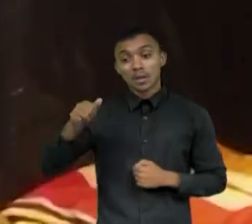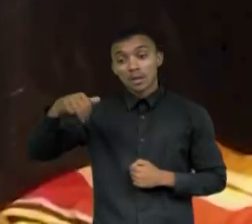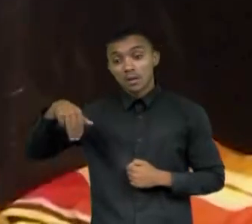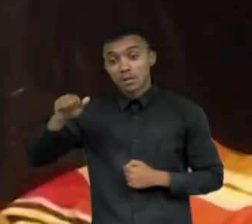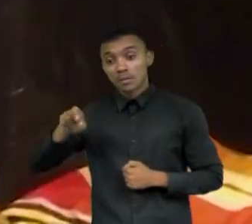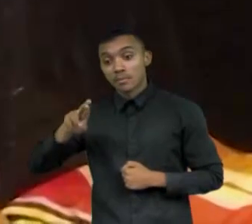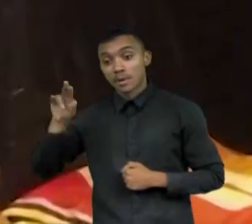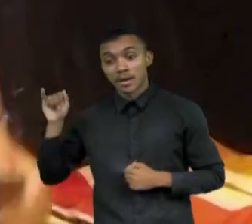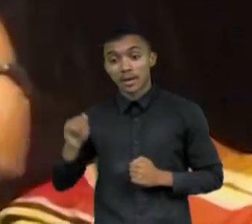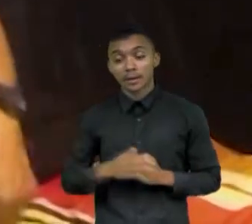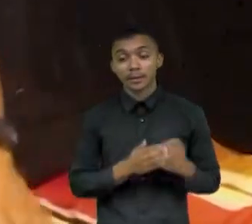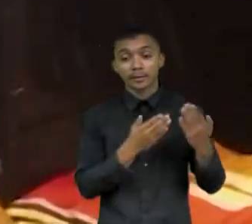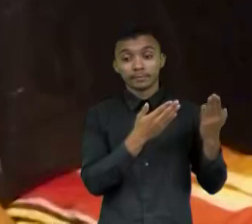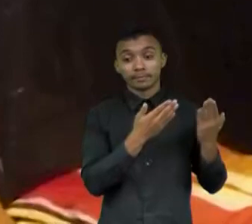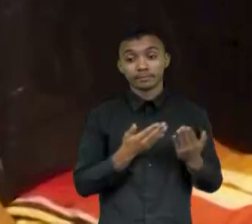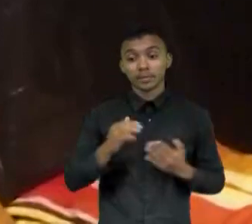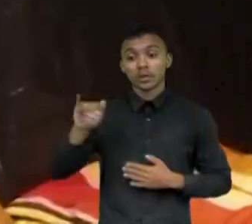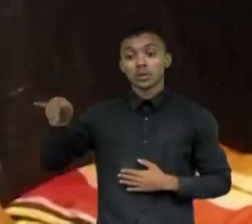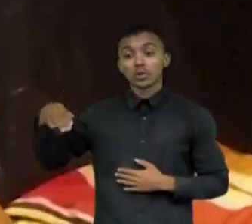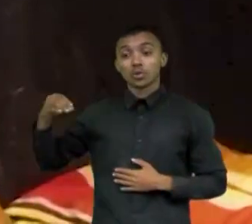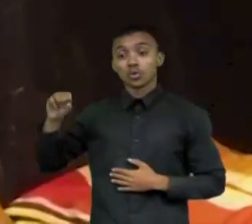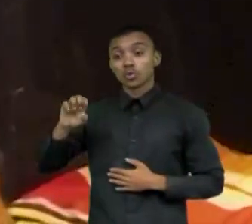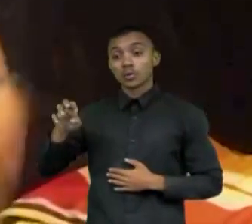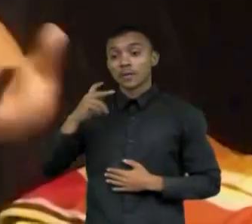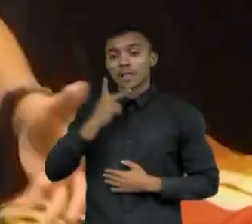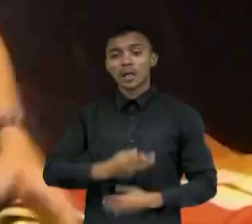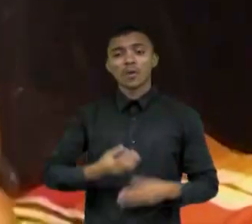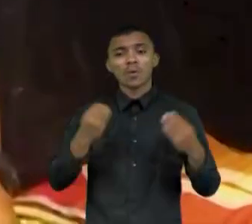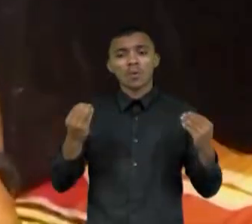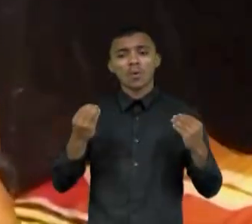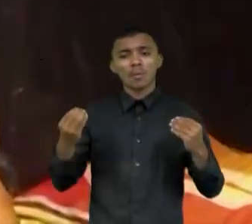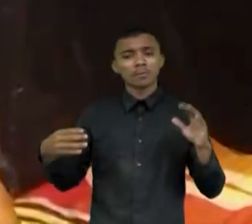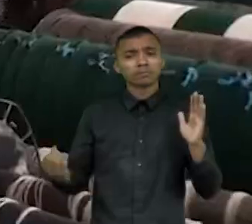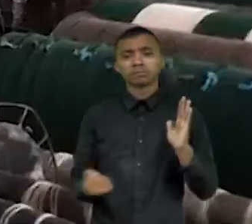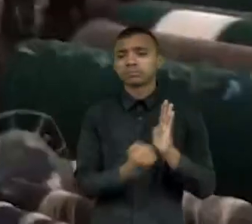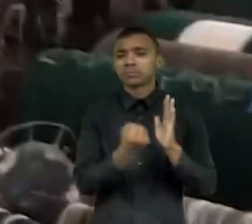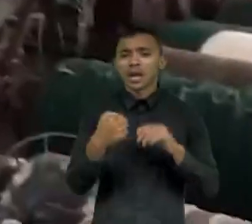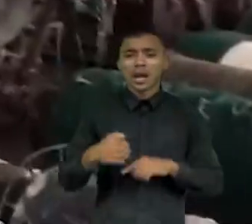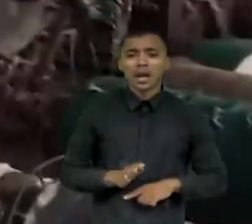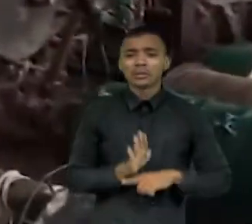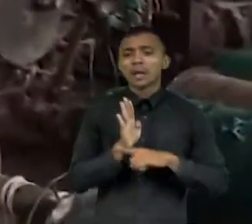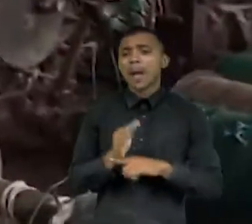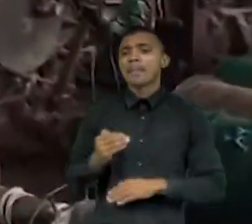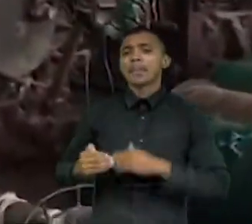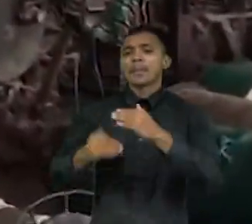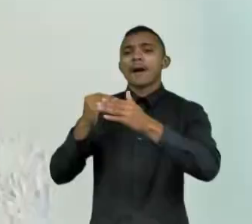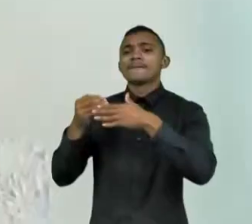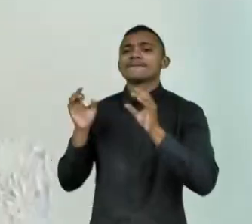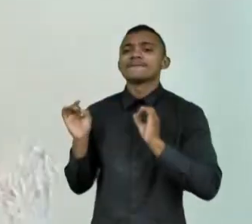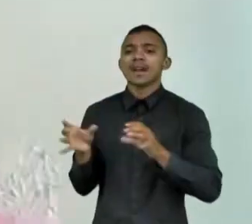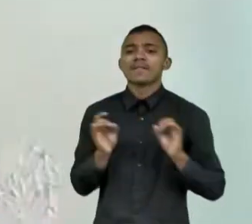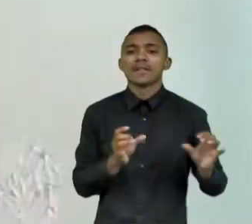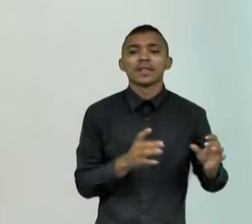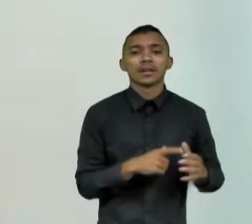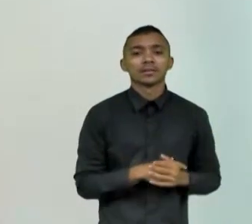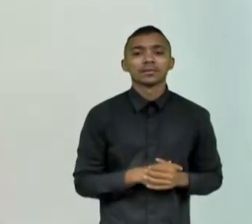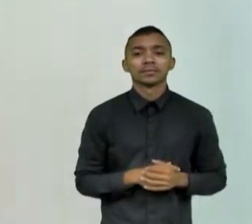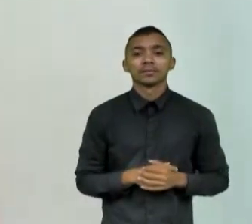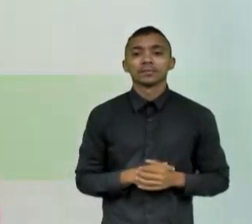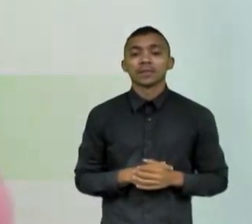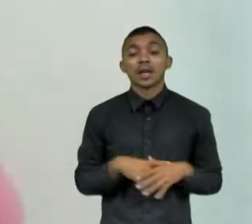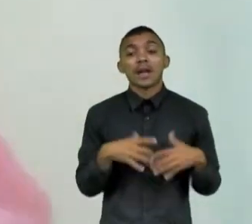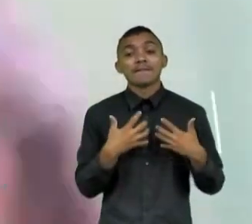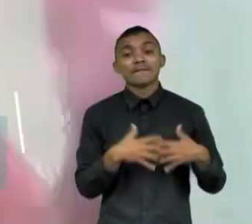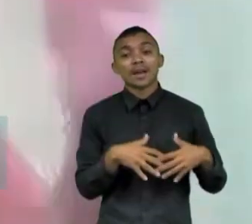José Pinheiro, explicam como as indicações impactaram os serviços e a venda dos produtos. Ela é uma ferramenta